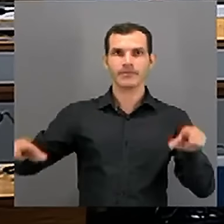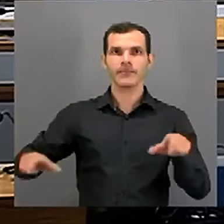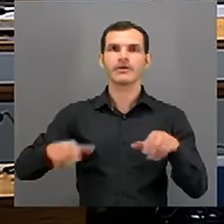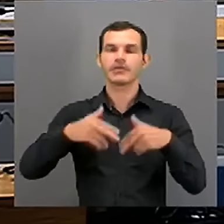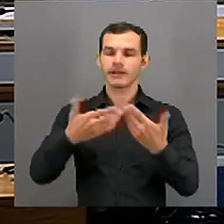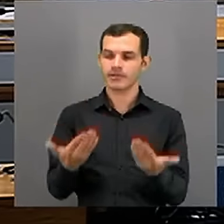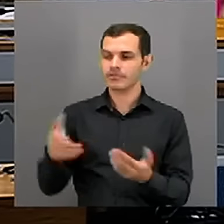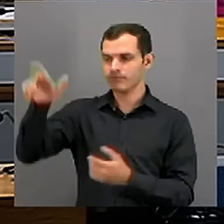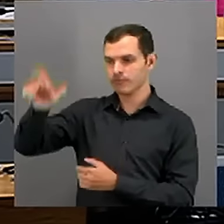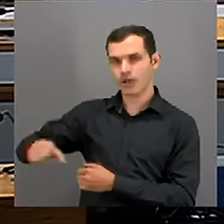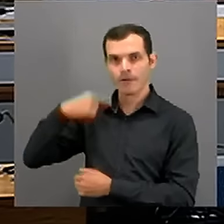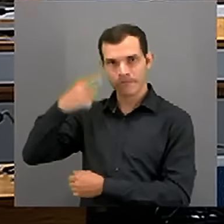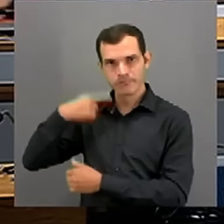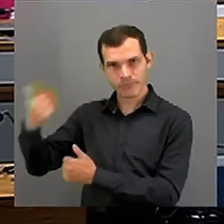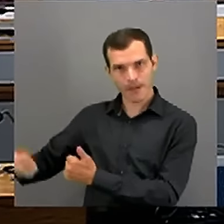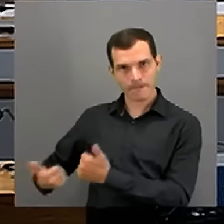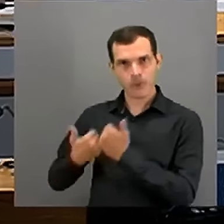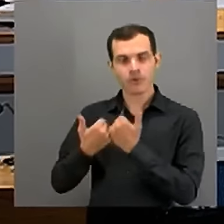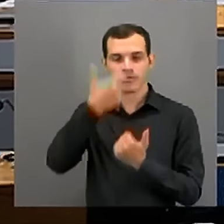silêncio.